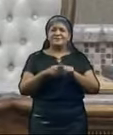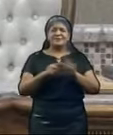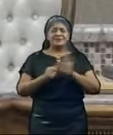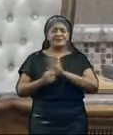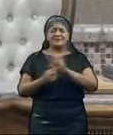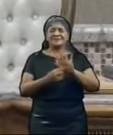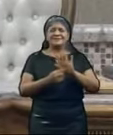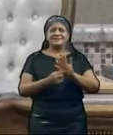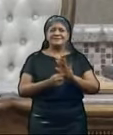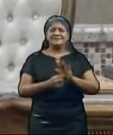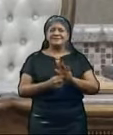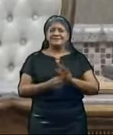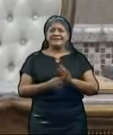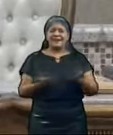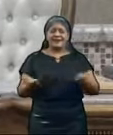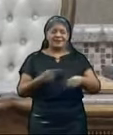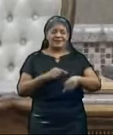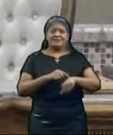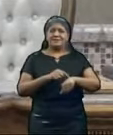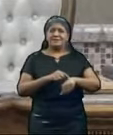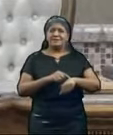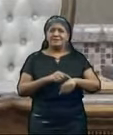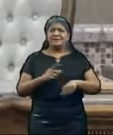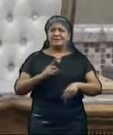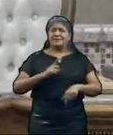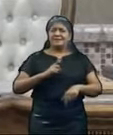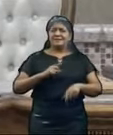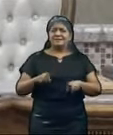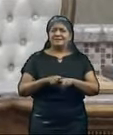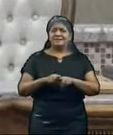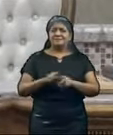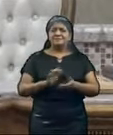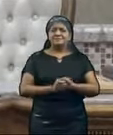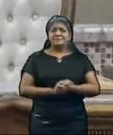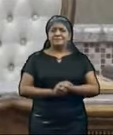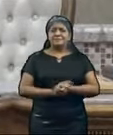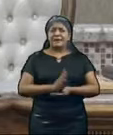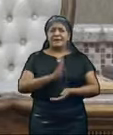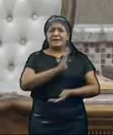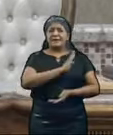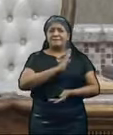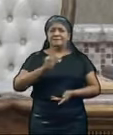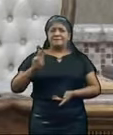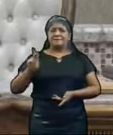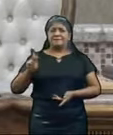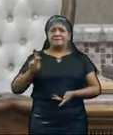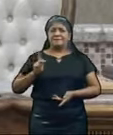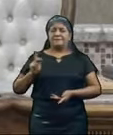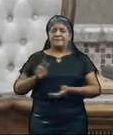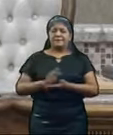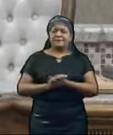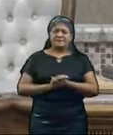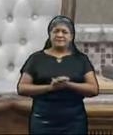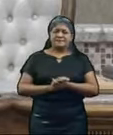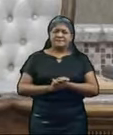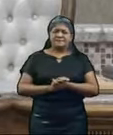e ainda em tempo Presbítero Eduardo Henrique e a diaconisa Sandra